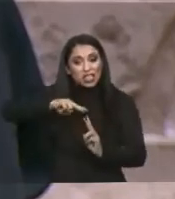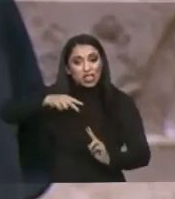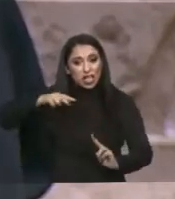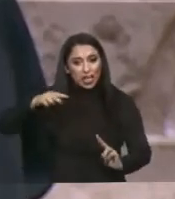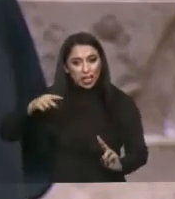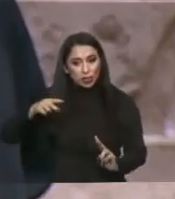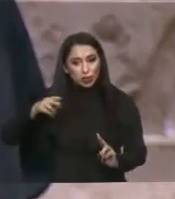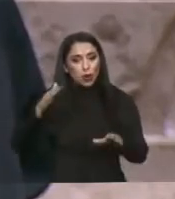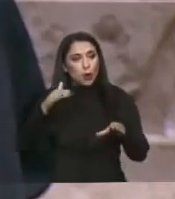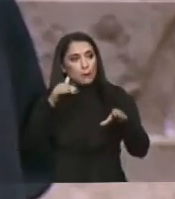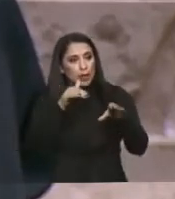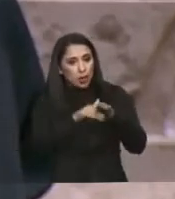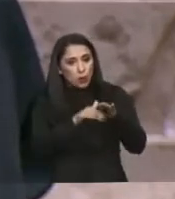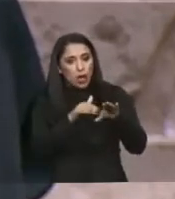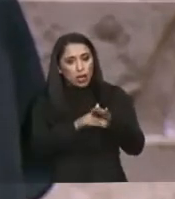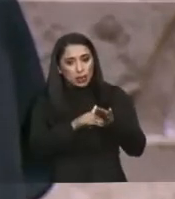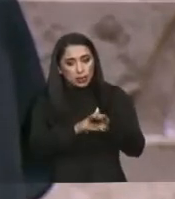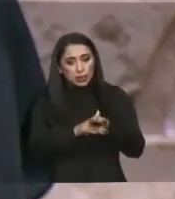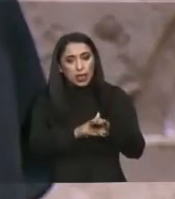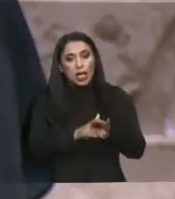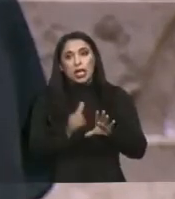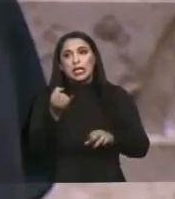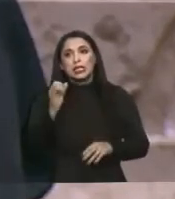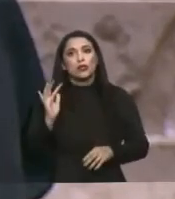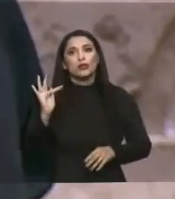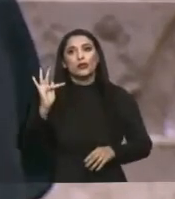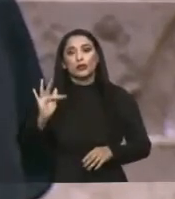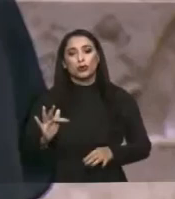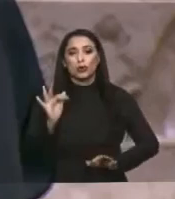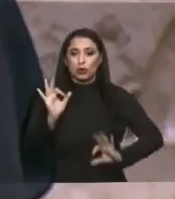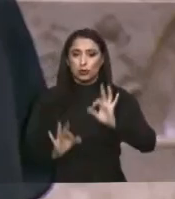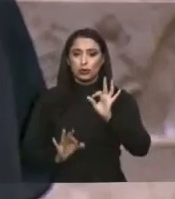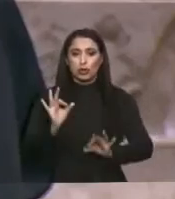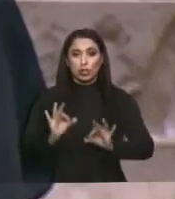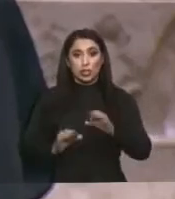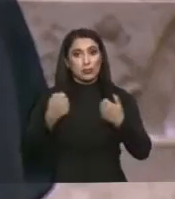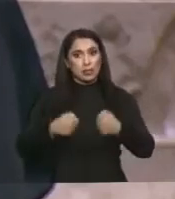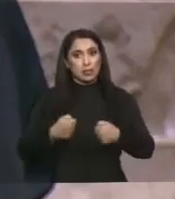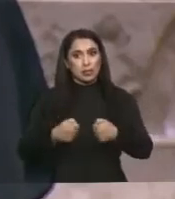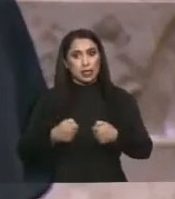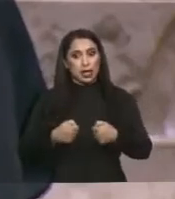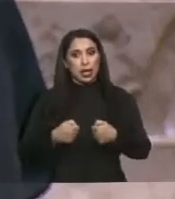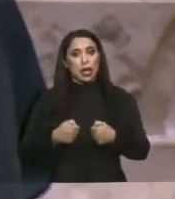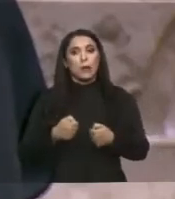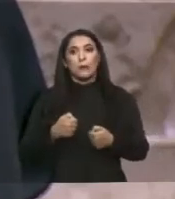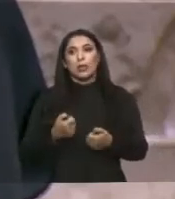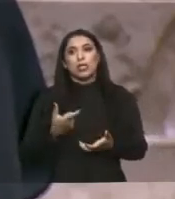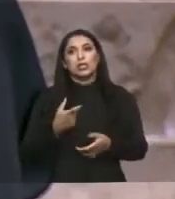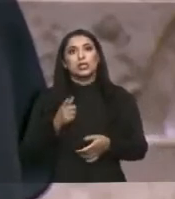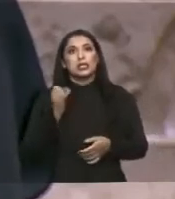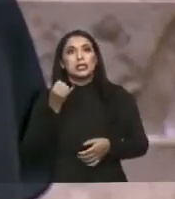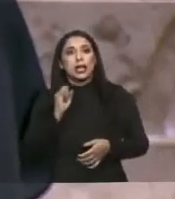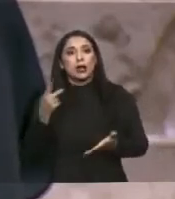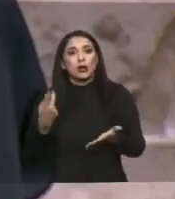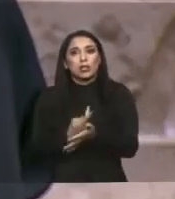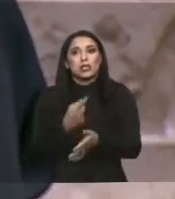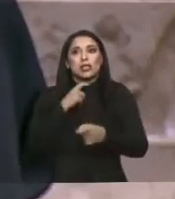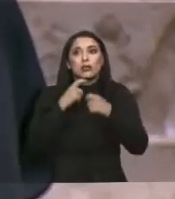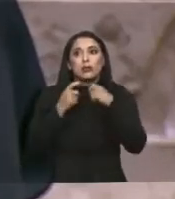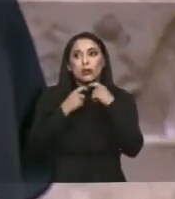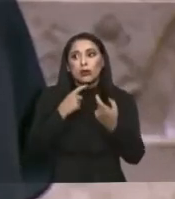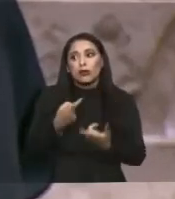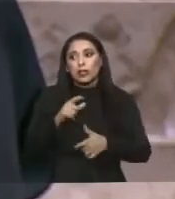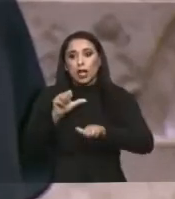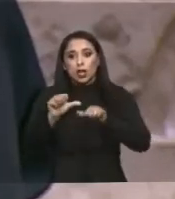saúde e à disposição da Justiça em caso de dúvida quanto à possível troca de neonatos. Esse é um fato